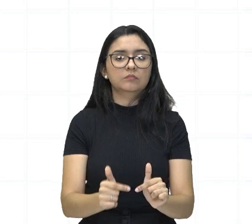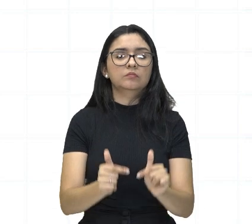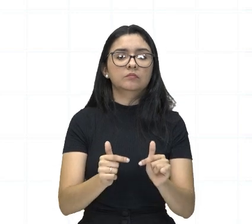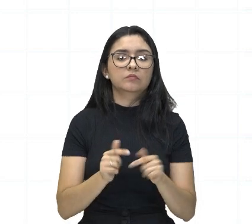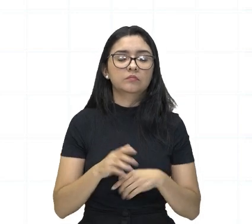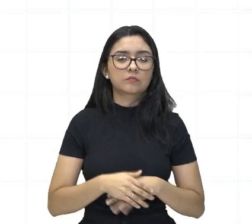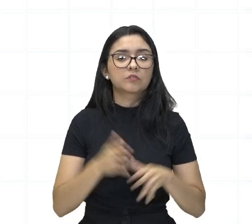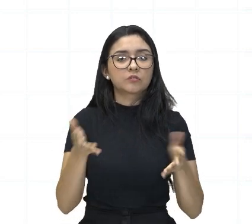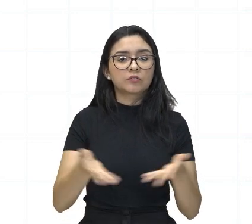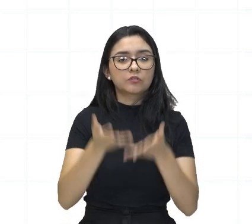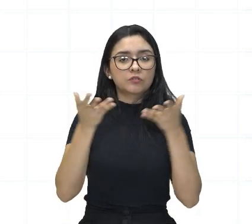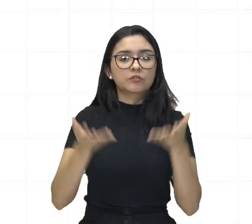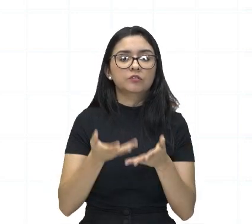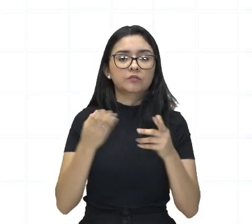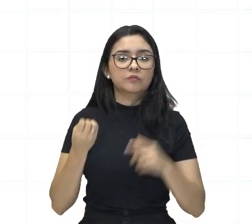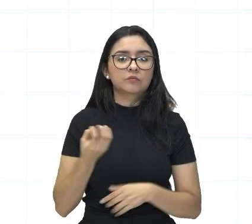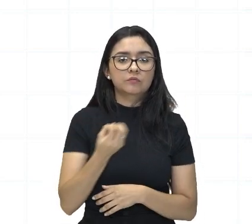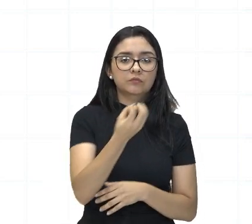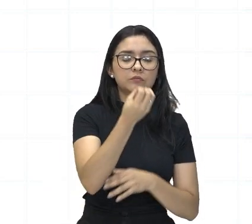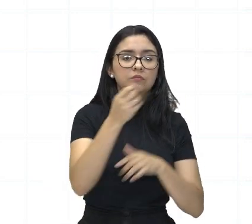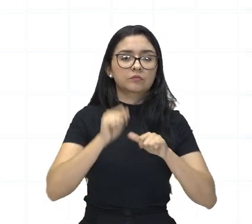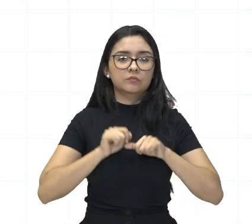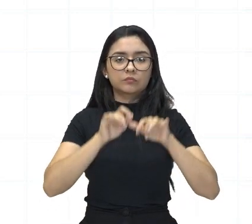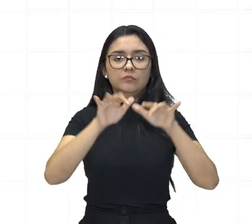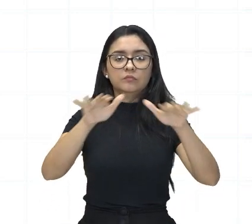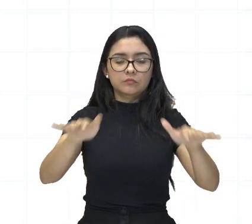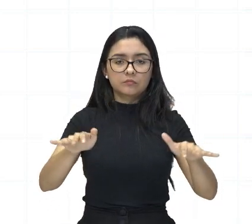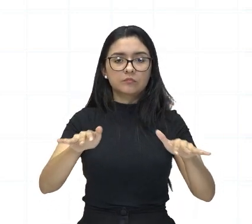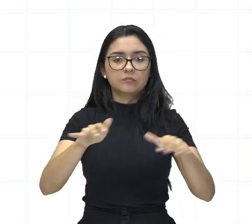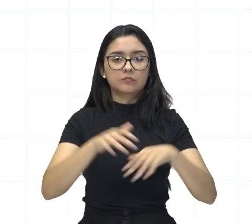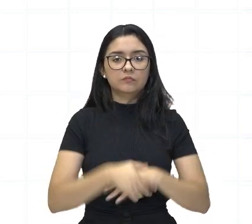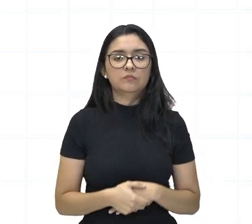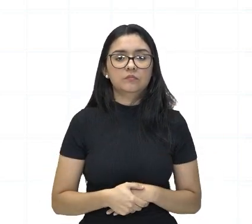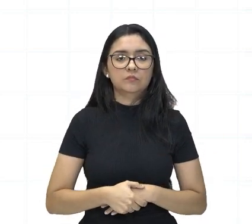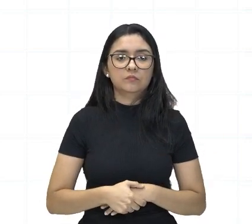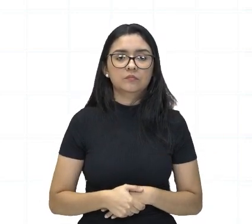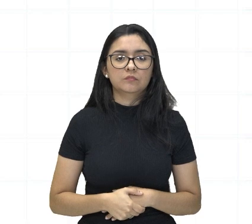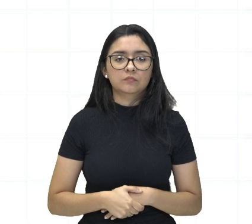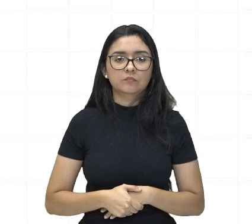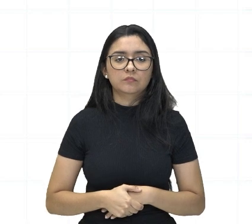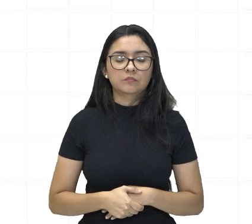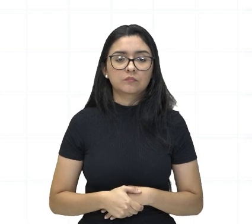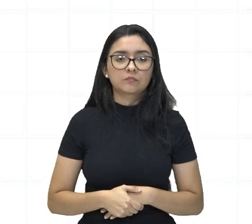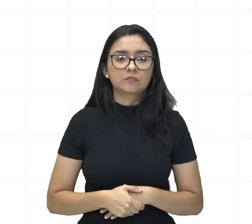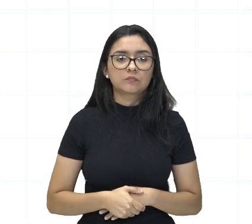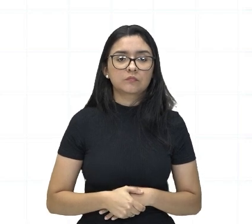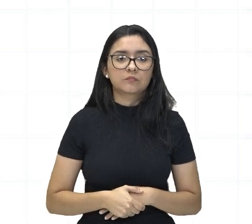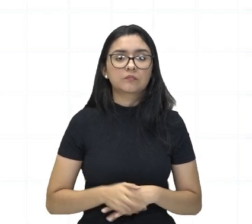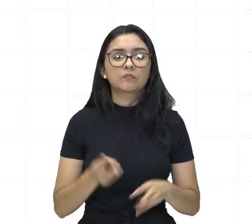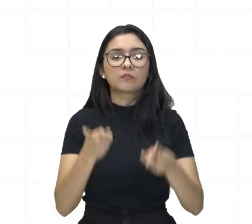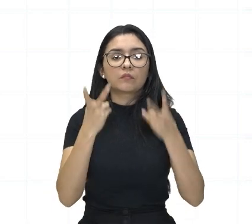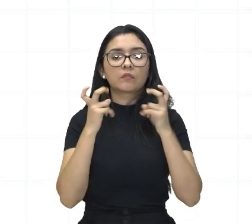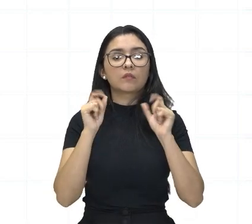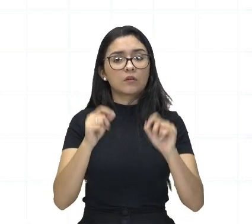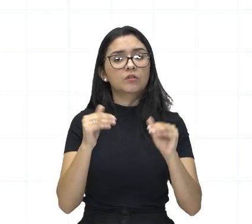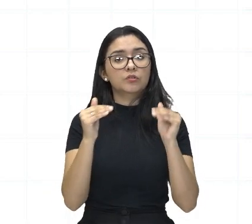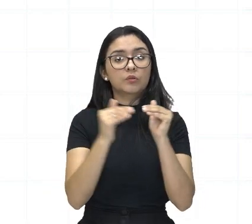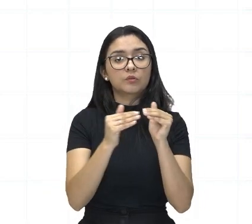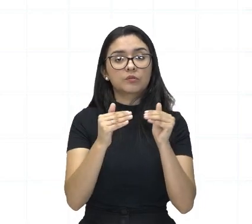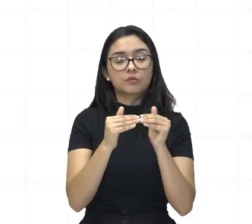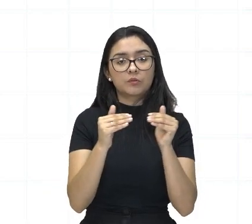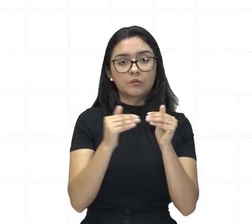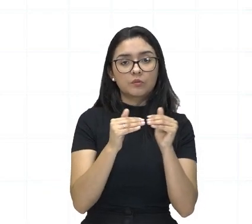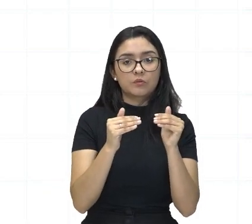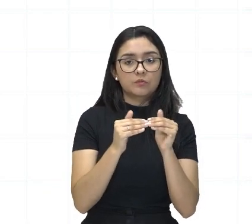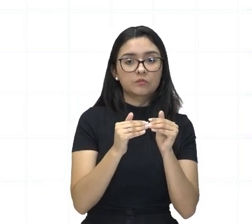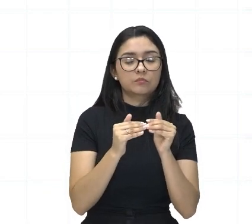exploração espacial e expandam nossos horizontes interplanetários. Observe que o enunciado estou de acordo marca